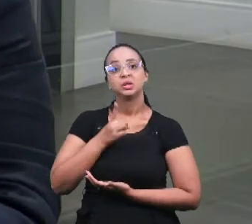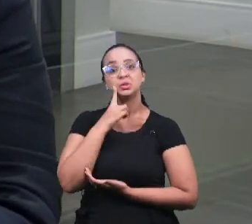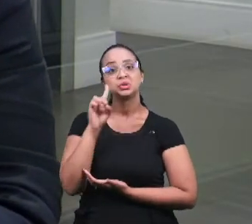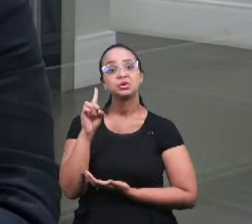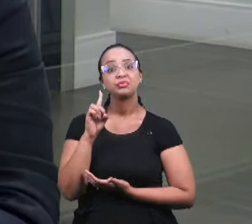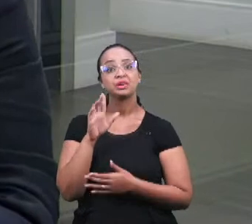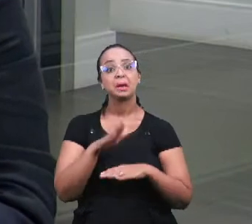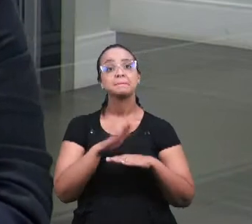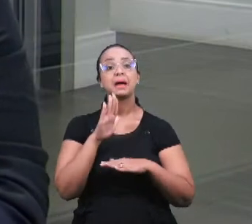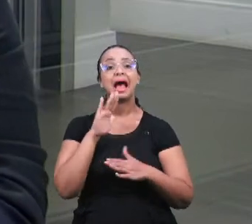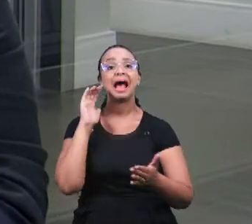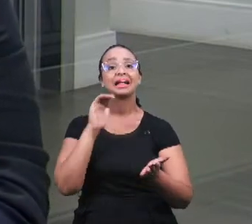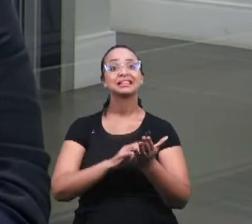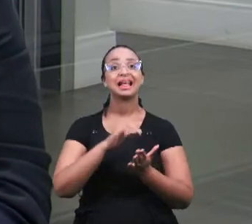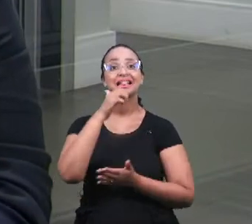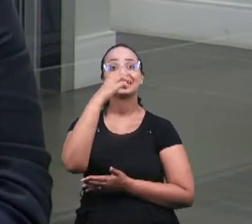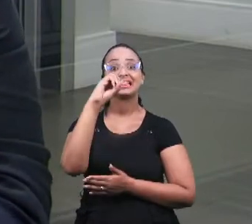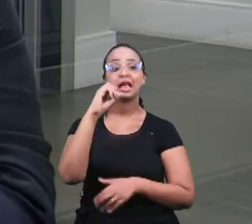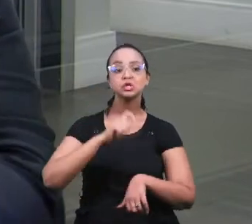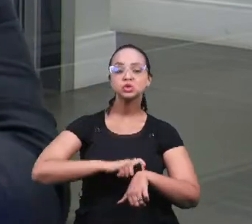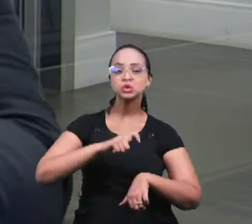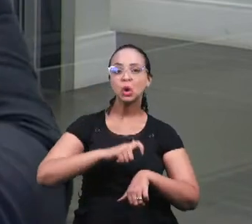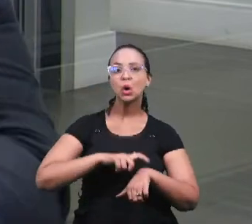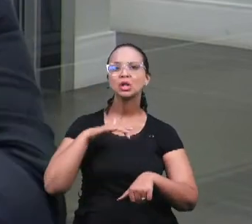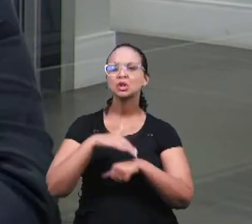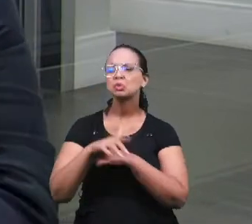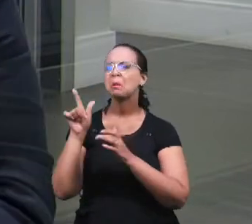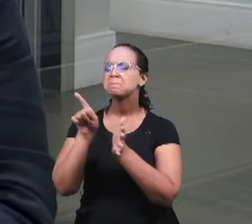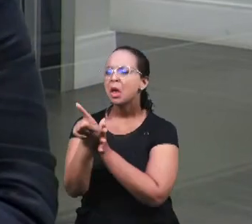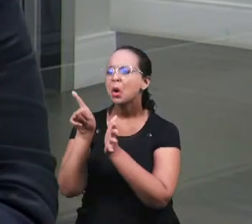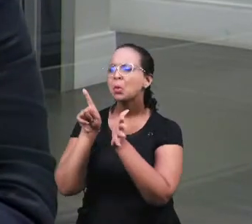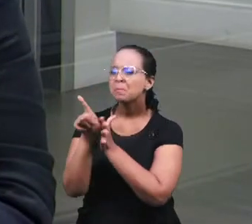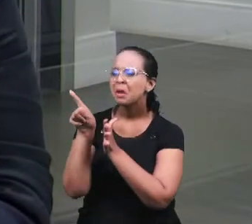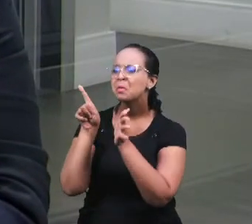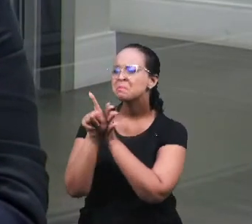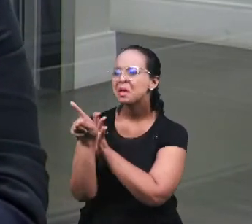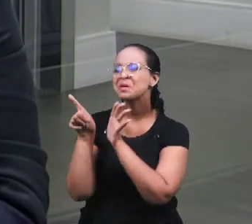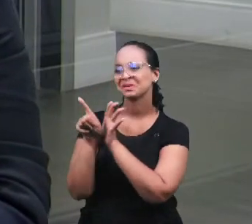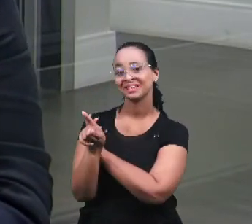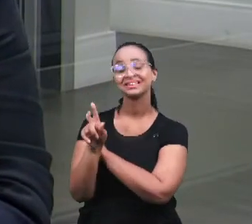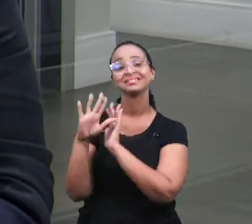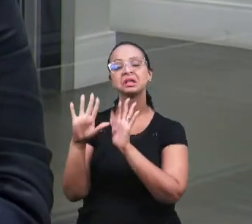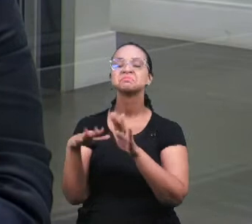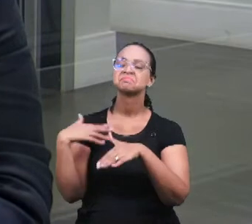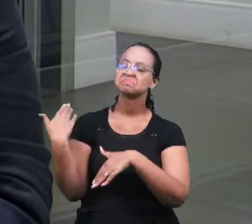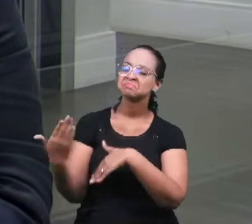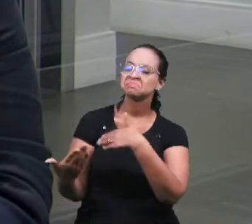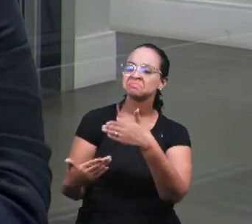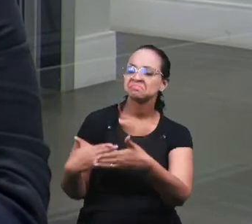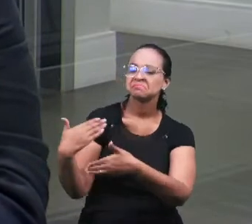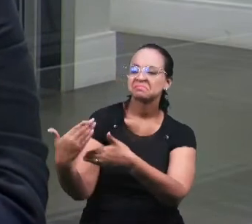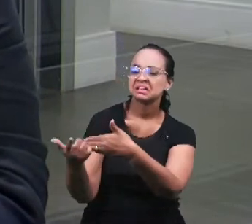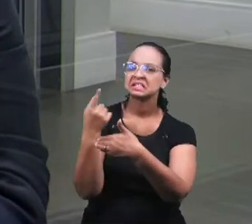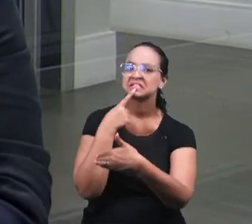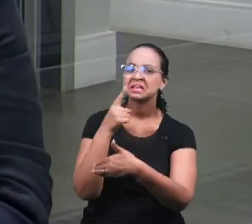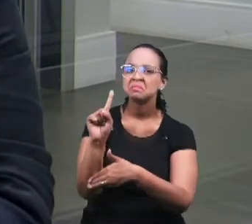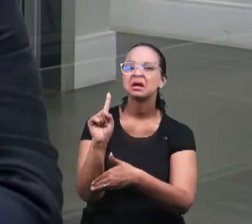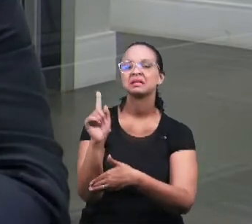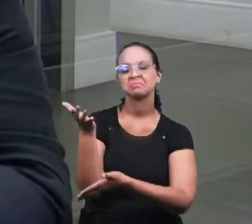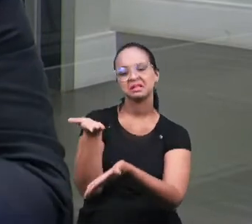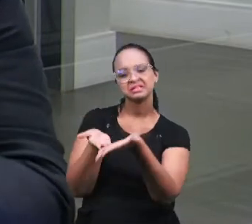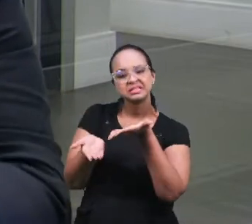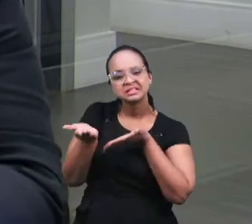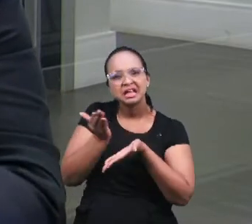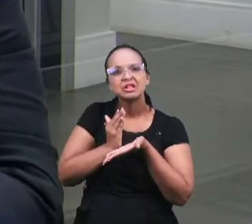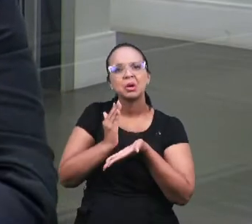2 horas, fiquei até 10 horas da noite na igreja, perguntando e tal. E ao longo daquela semana, os irmãos me dando assistência, eu já